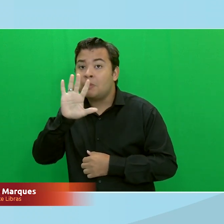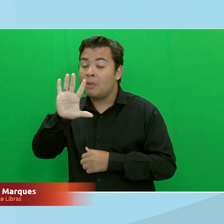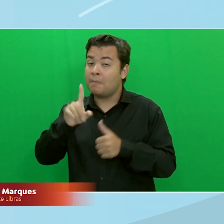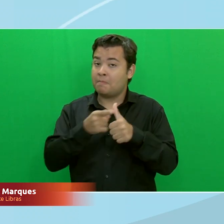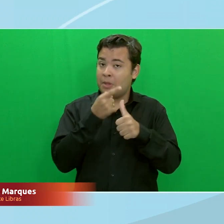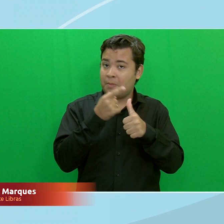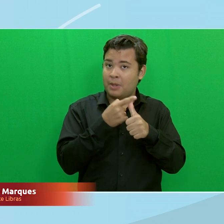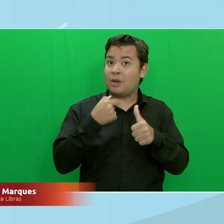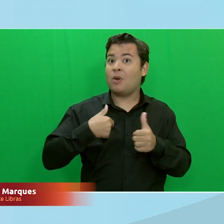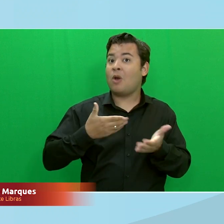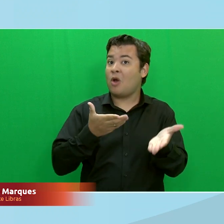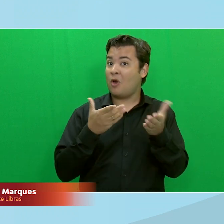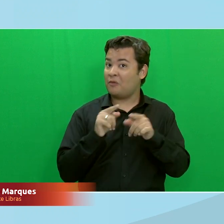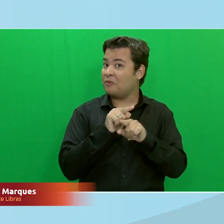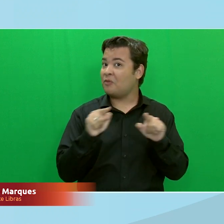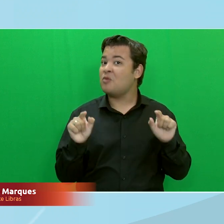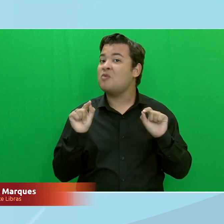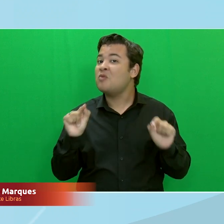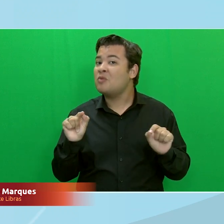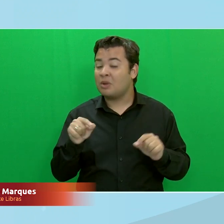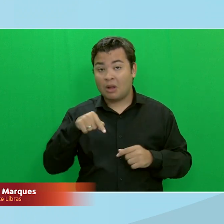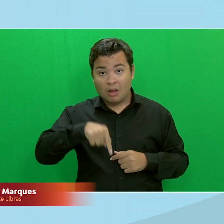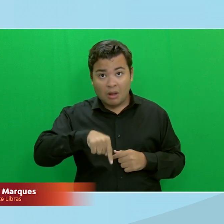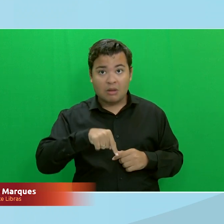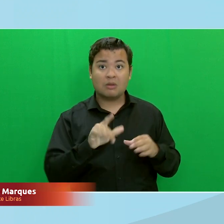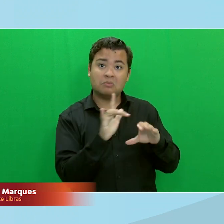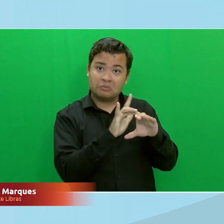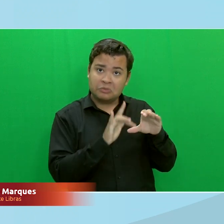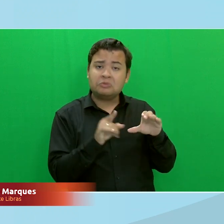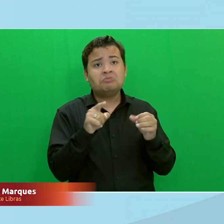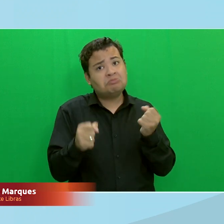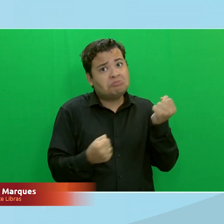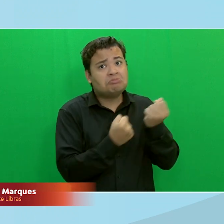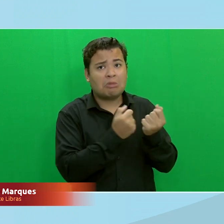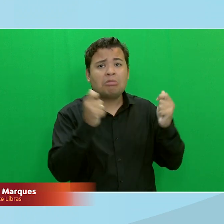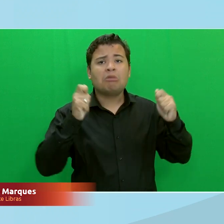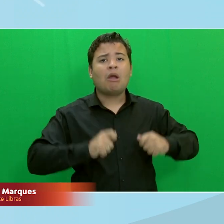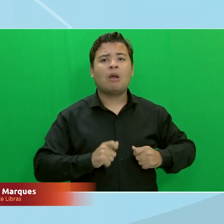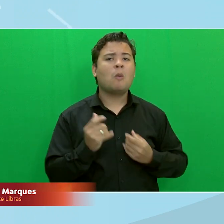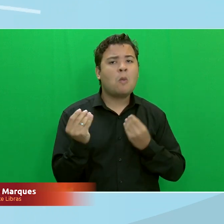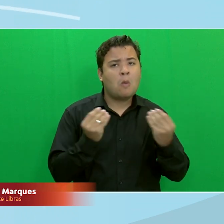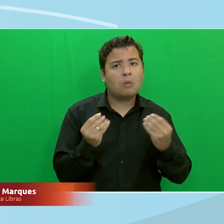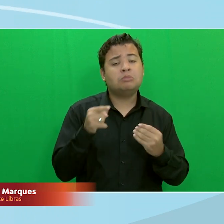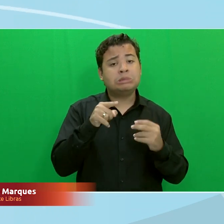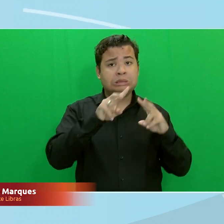importante para te fazer. Contribua com o nosso programa. Você pode enviar